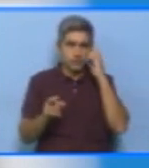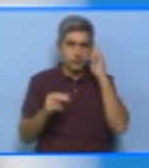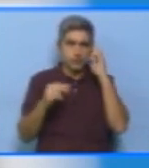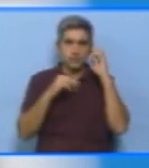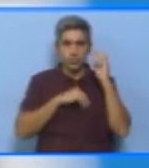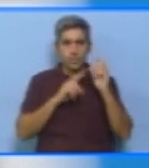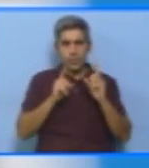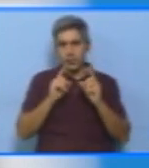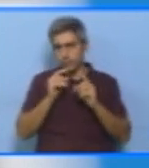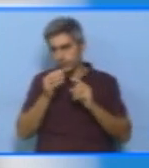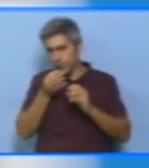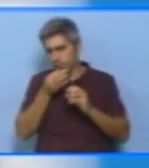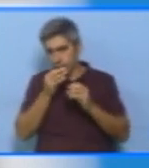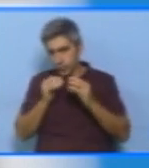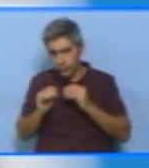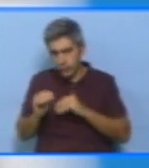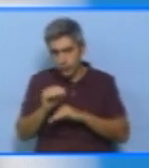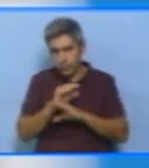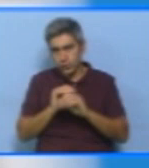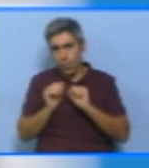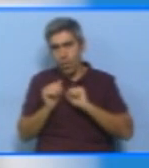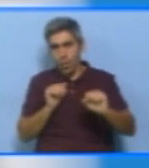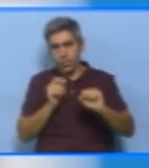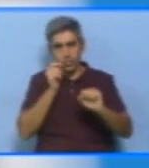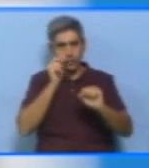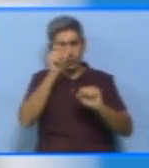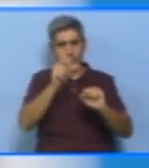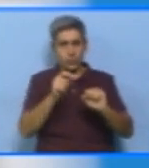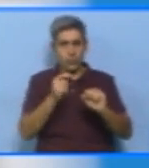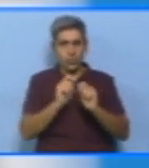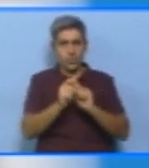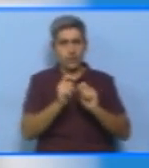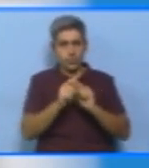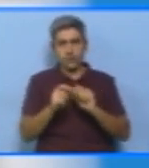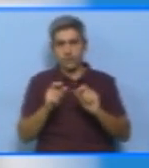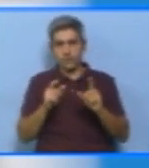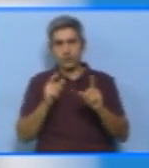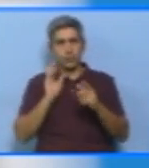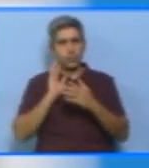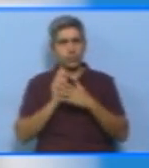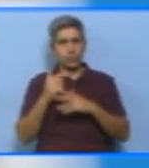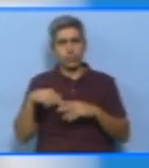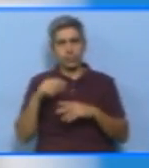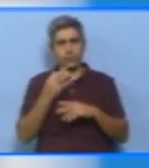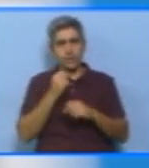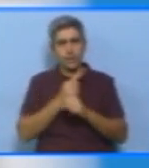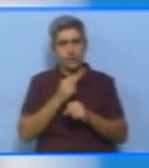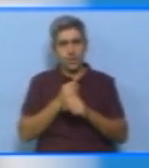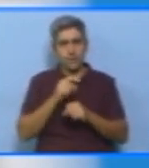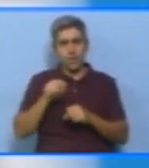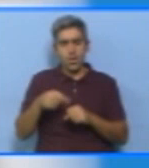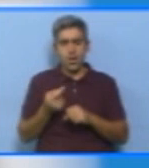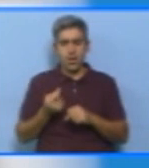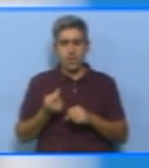recebido, começaram a murmurar contra o proprietário, dizendo: Estes últimos trabalharam só 1